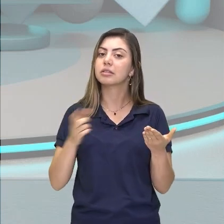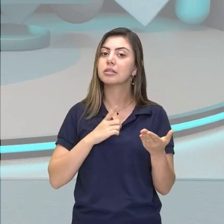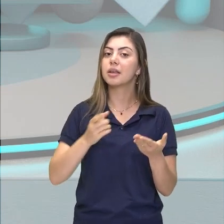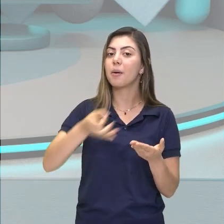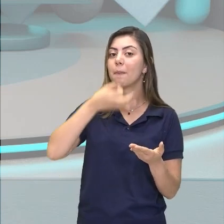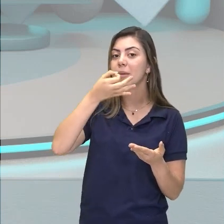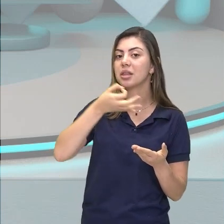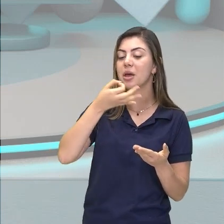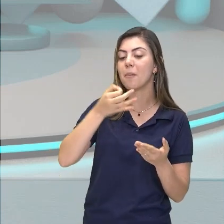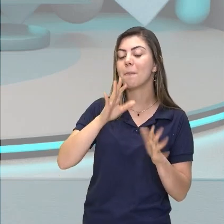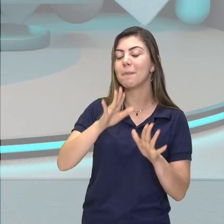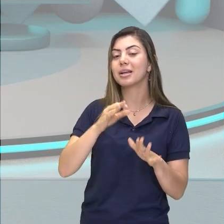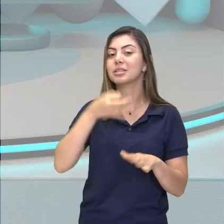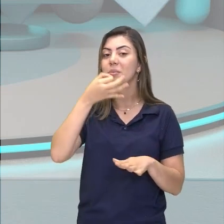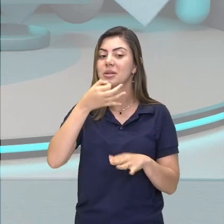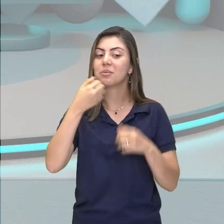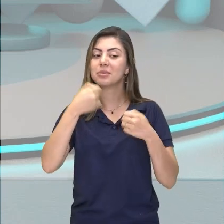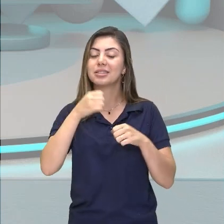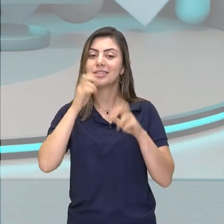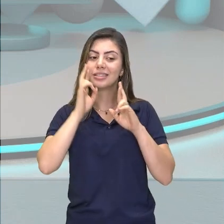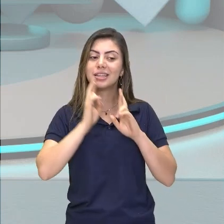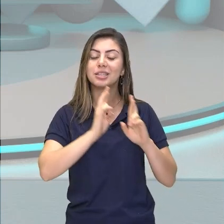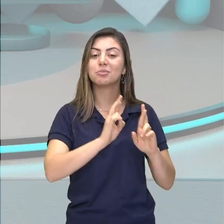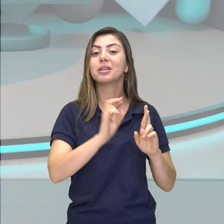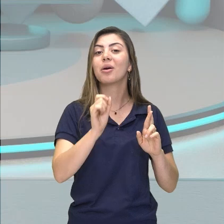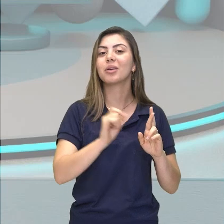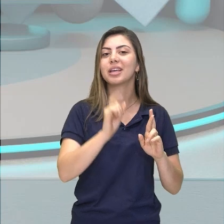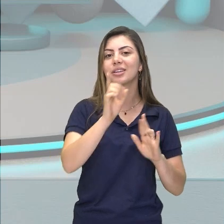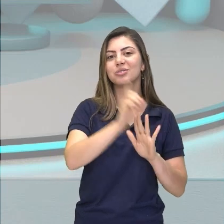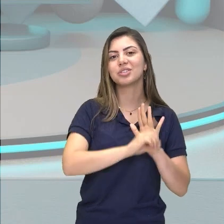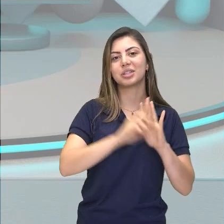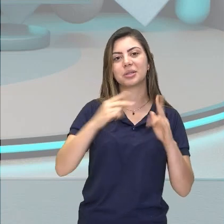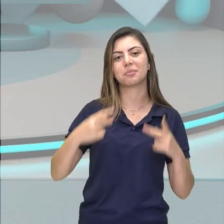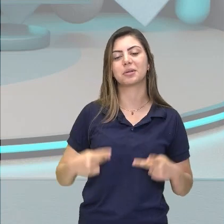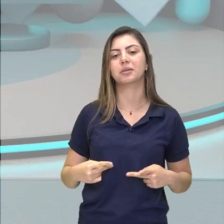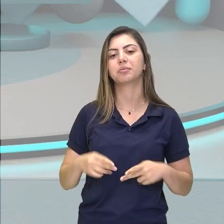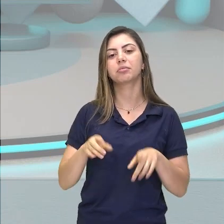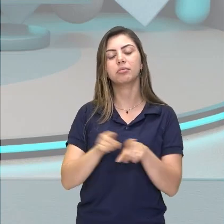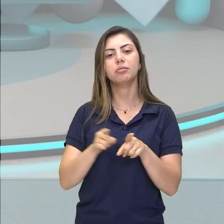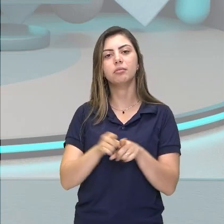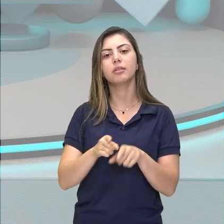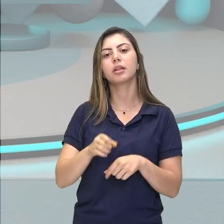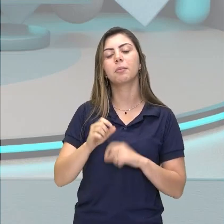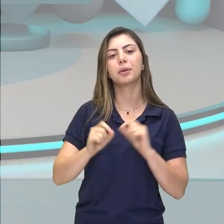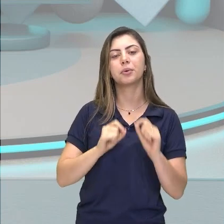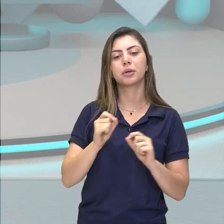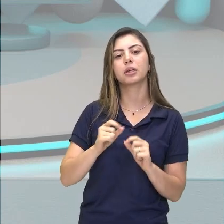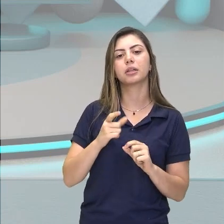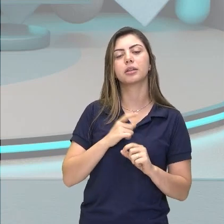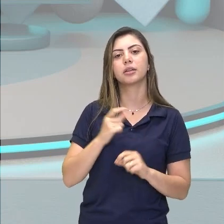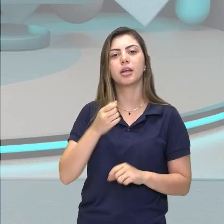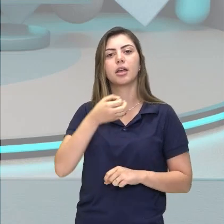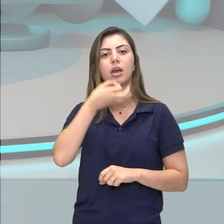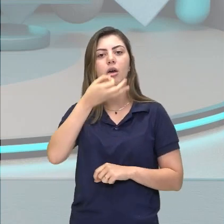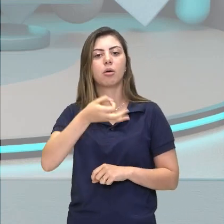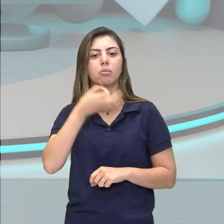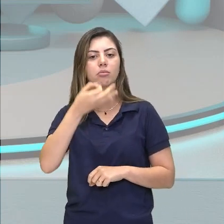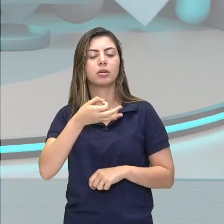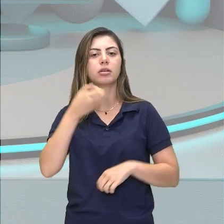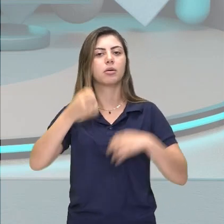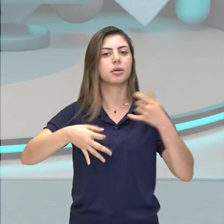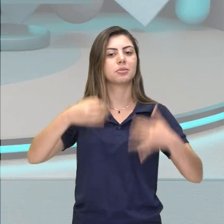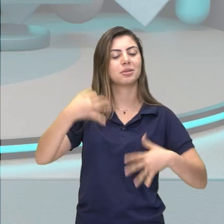sua opinião precisa respeitar esses direitos, tá bom? Bem como os argumentos que vão estar ali propostos. Eles